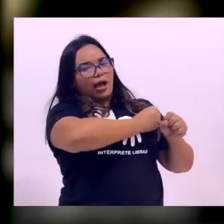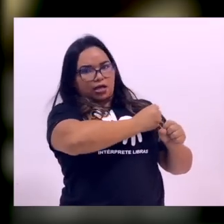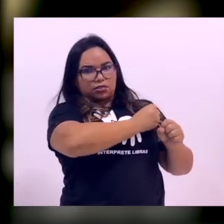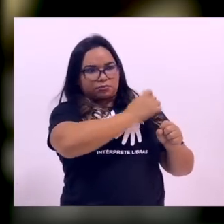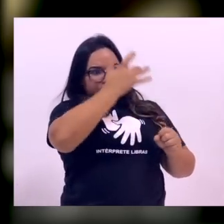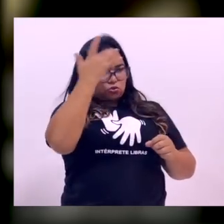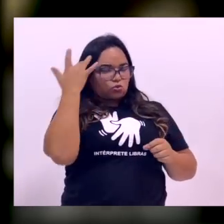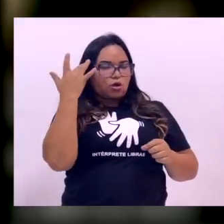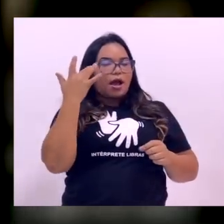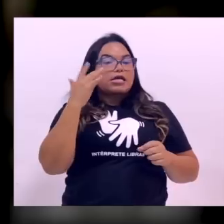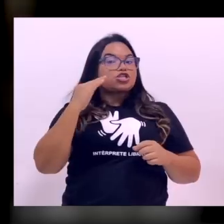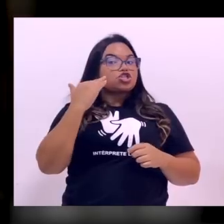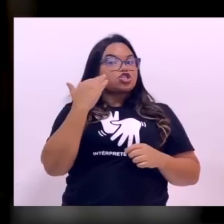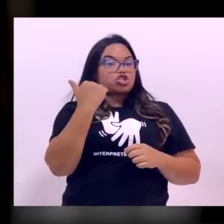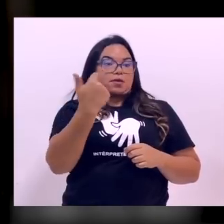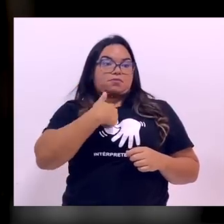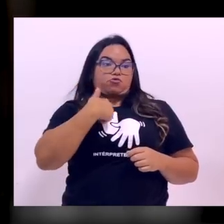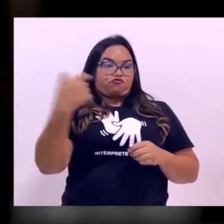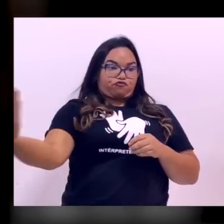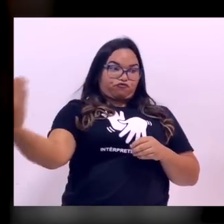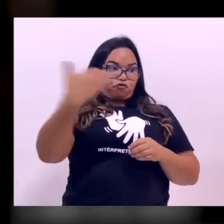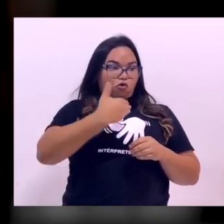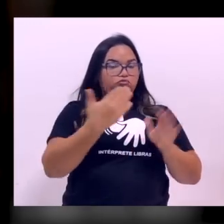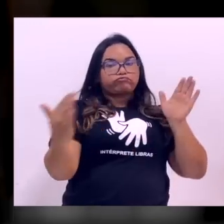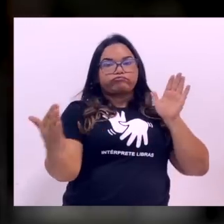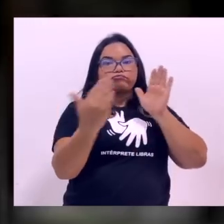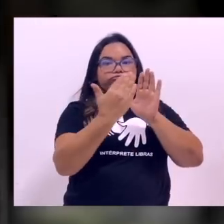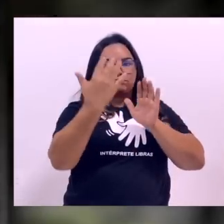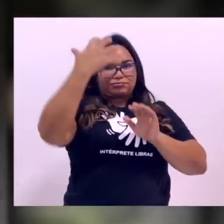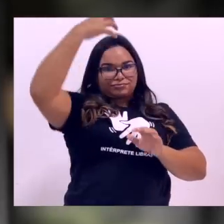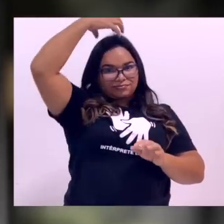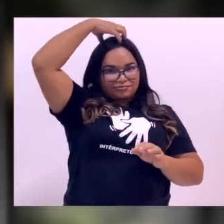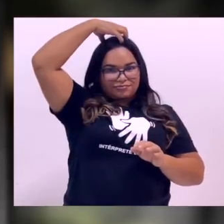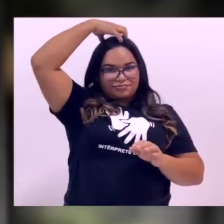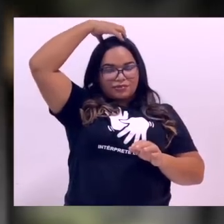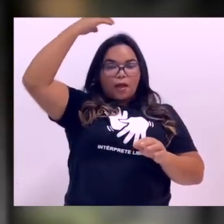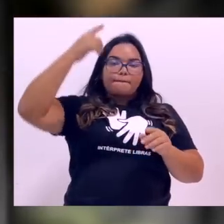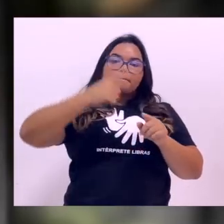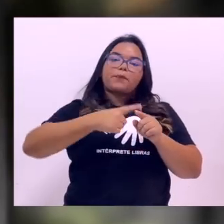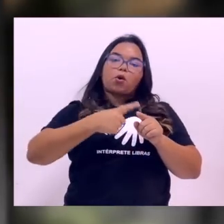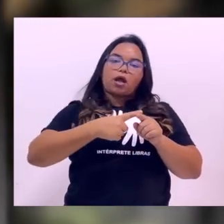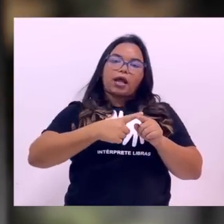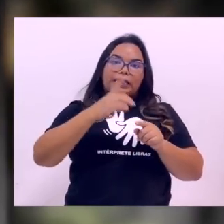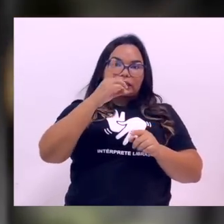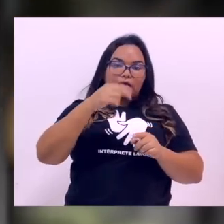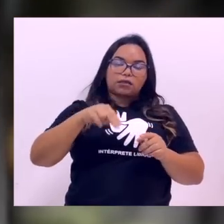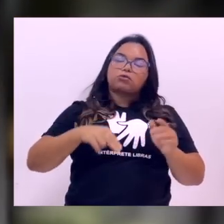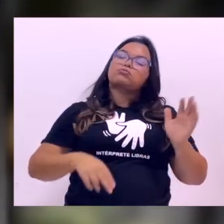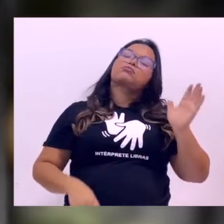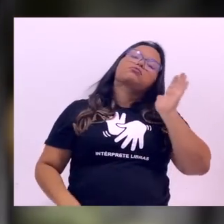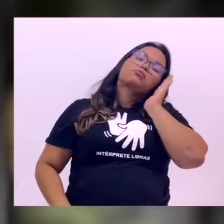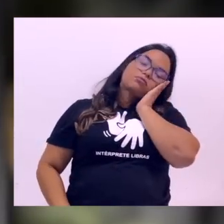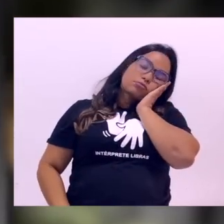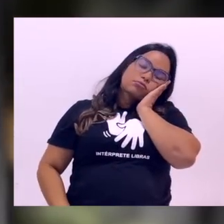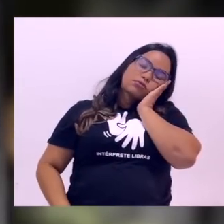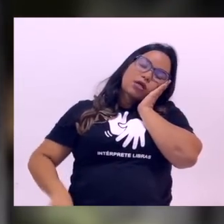ao rei, e eu interpretarei o seu sonho para ele. Vejam que Deus, na visão da noite, deu a Daniel não apenas uma descrição do